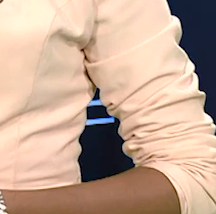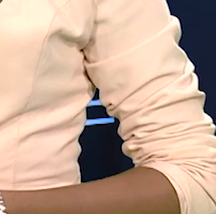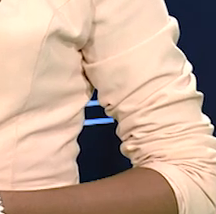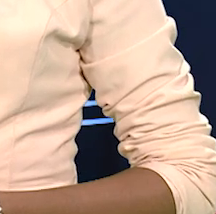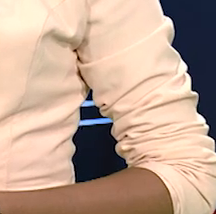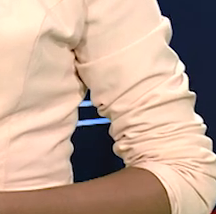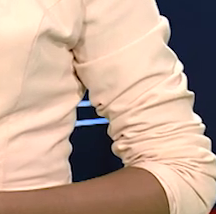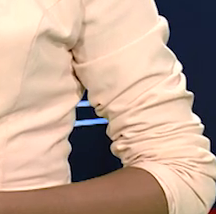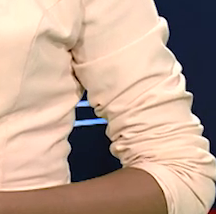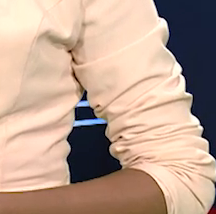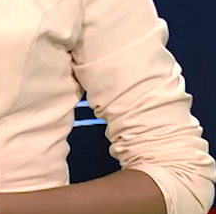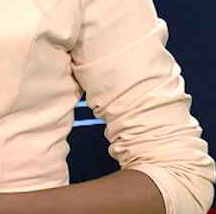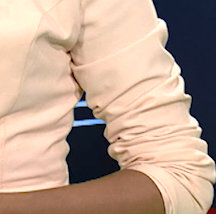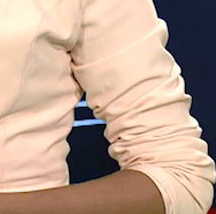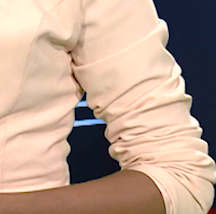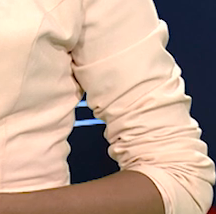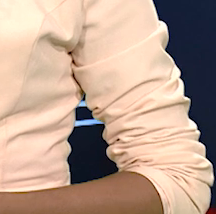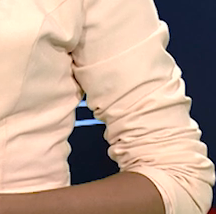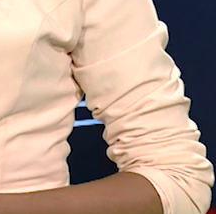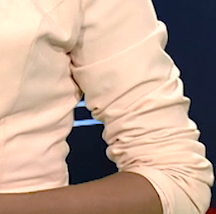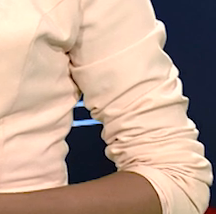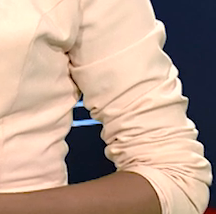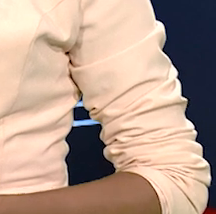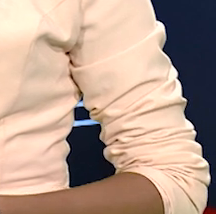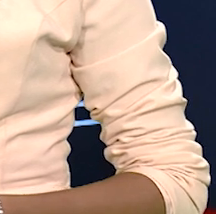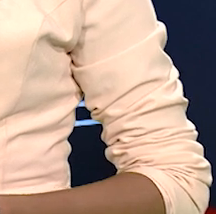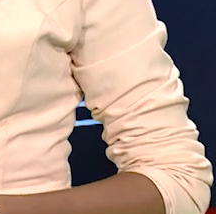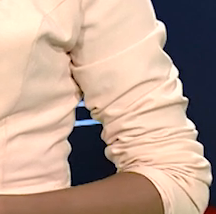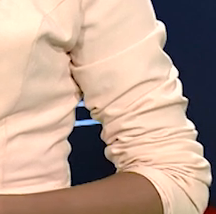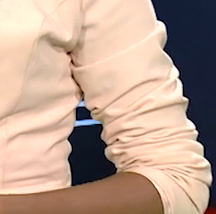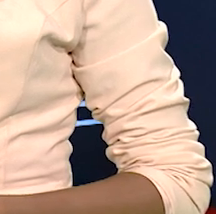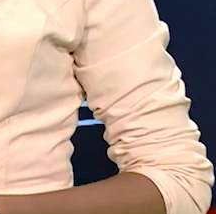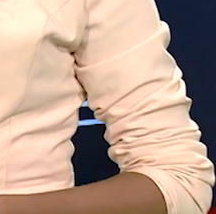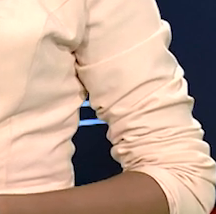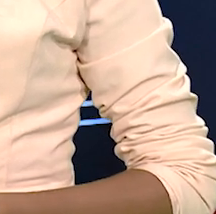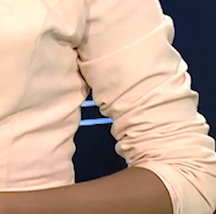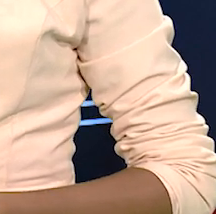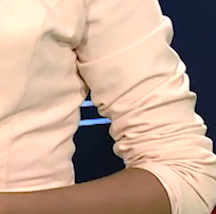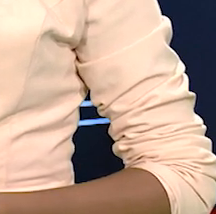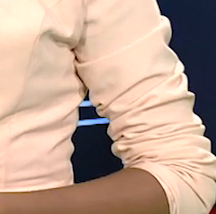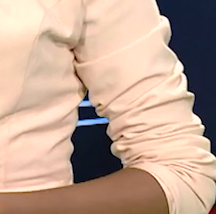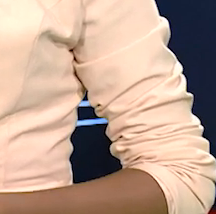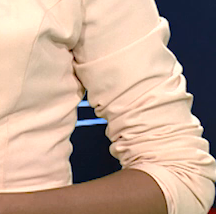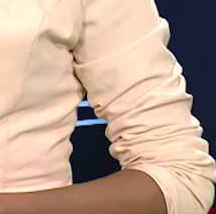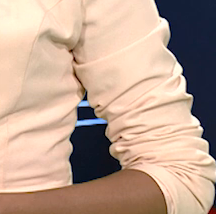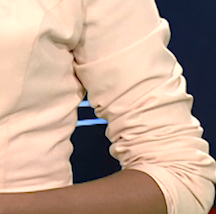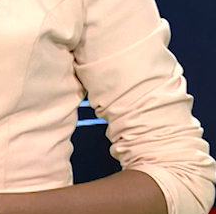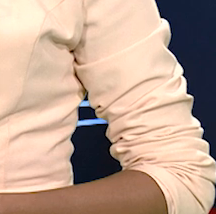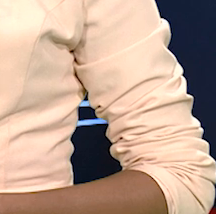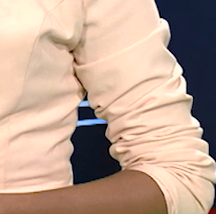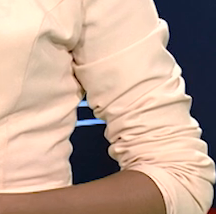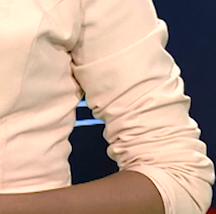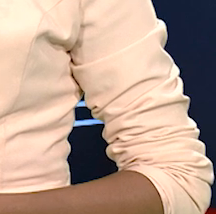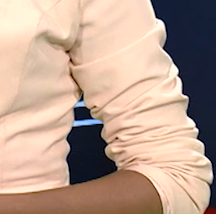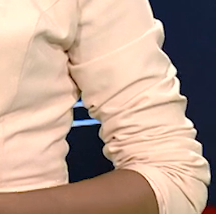Portugal, a moção de rejeição do programa do governo apresentada pelo Chega foi rejeitada. Contaram apenas com os votos